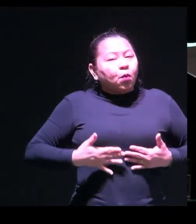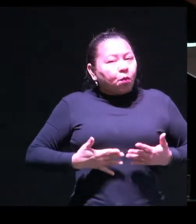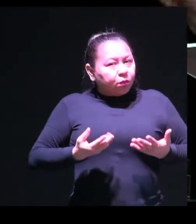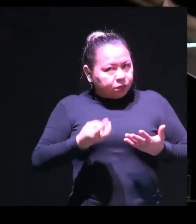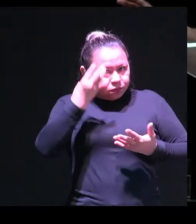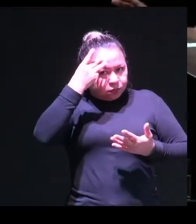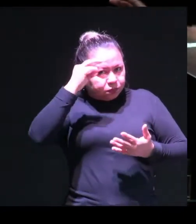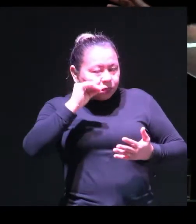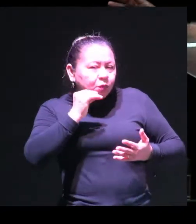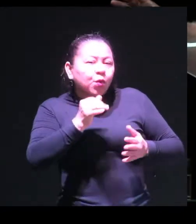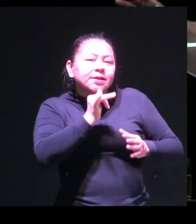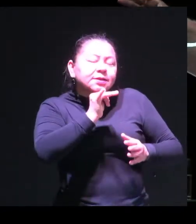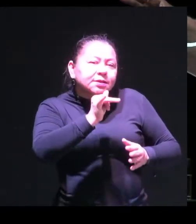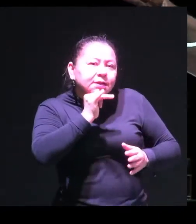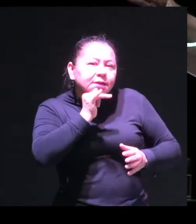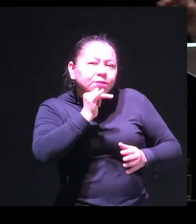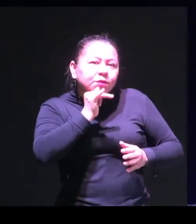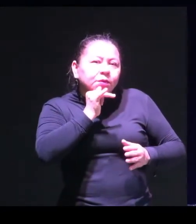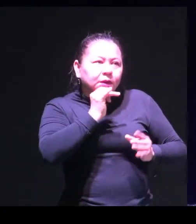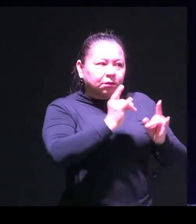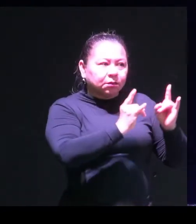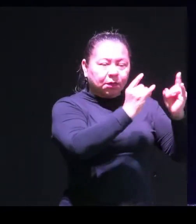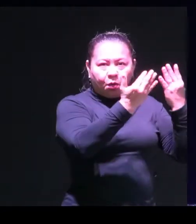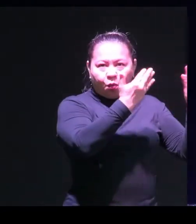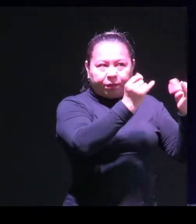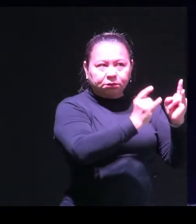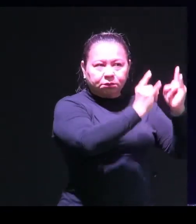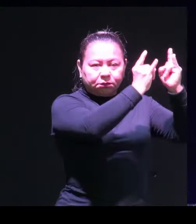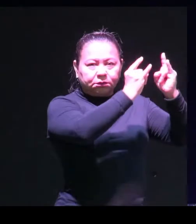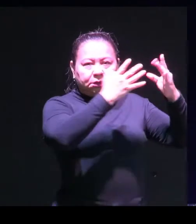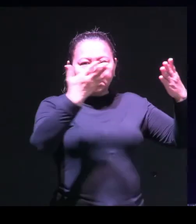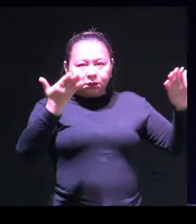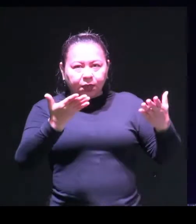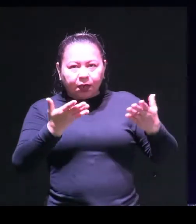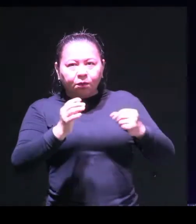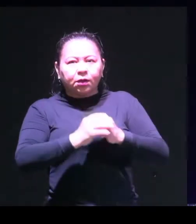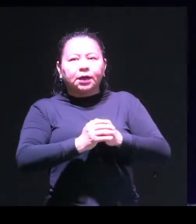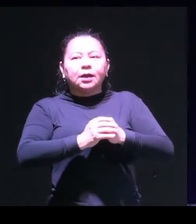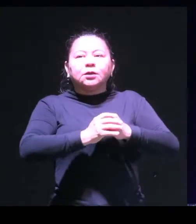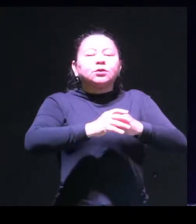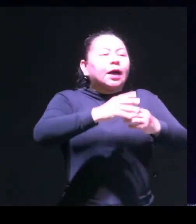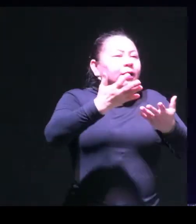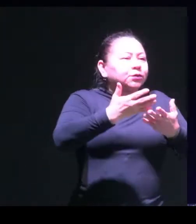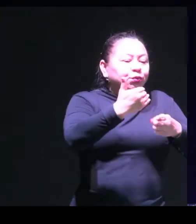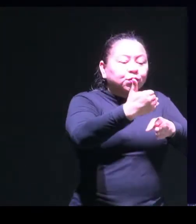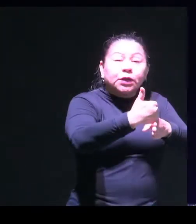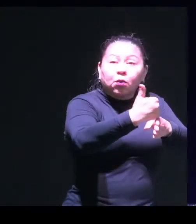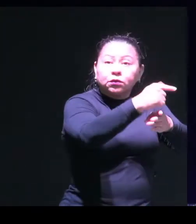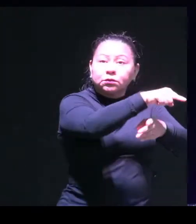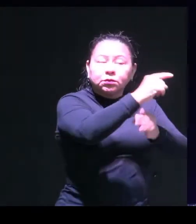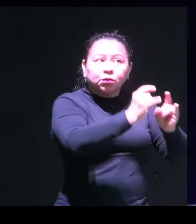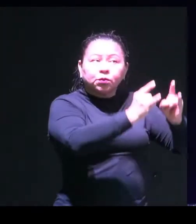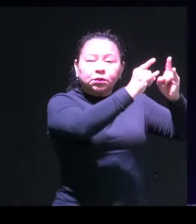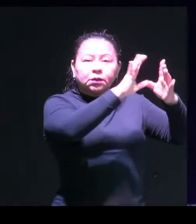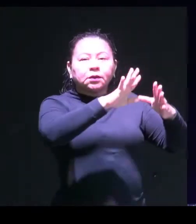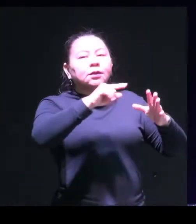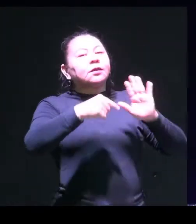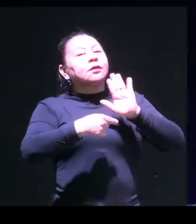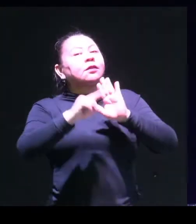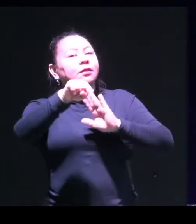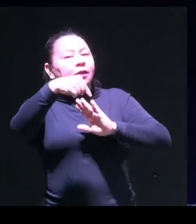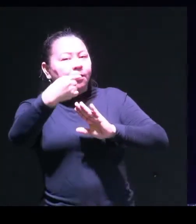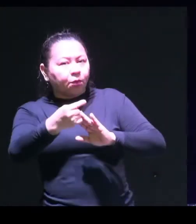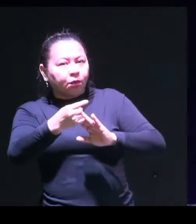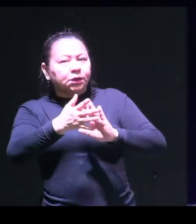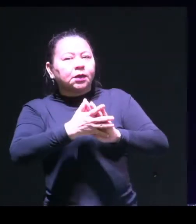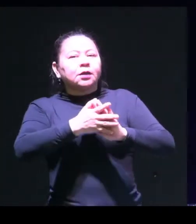ele estava usando como exemplo a destruição do templo. Agora ele está falando, não ficará pedra sobre pedra. Ele diz, quando for situada,